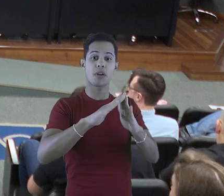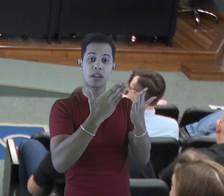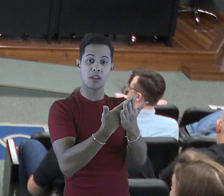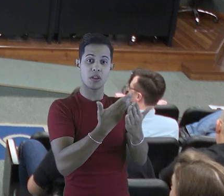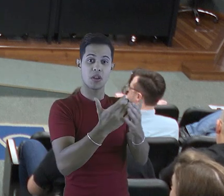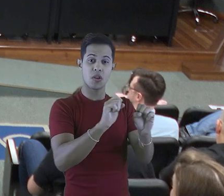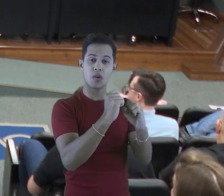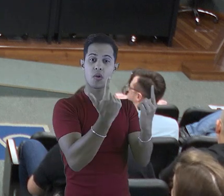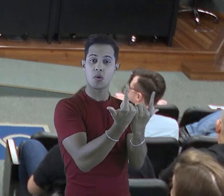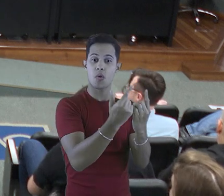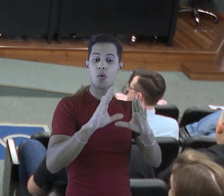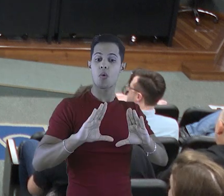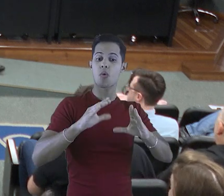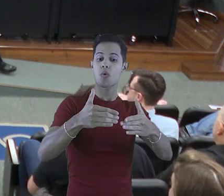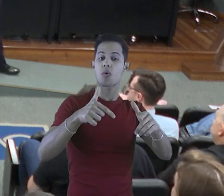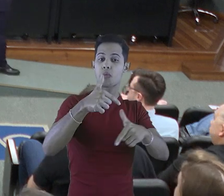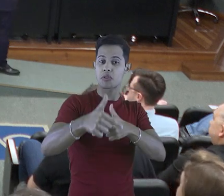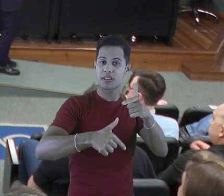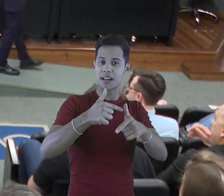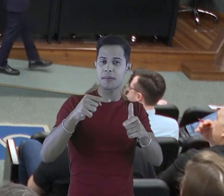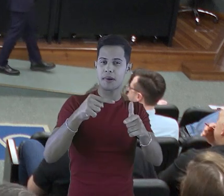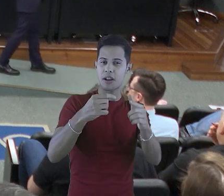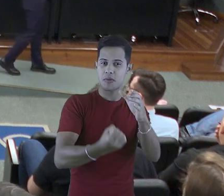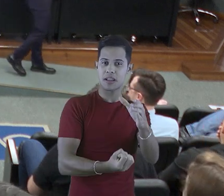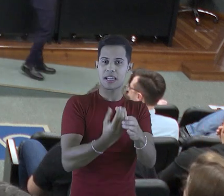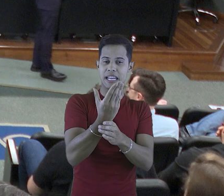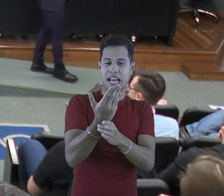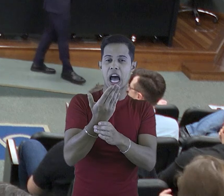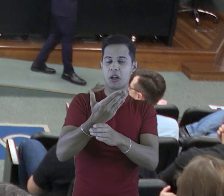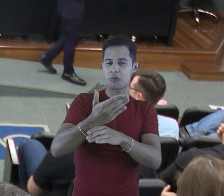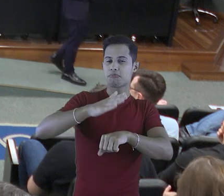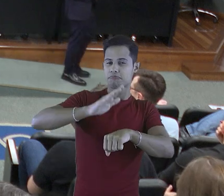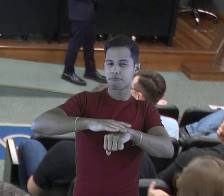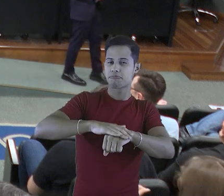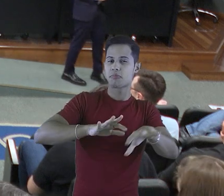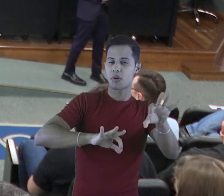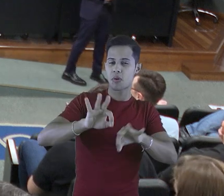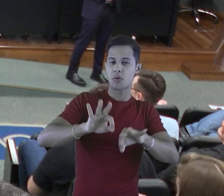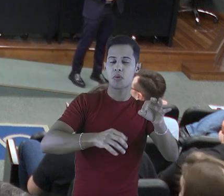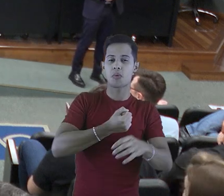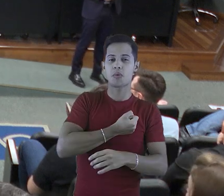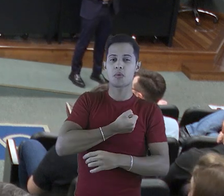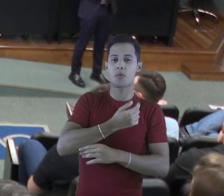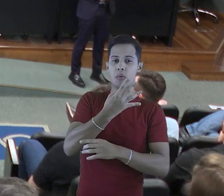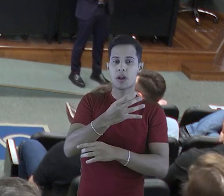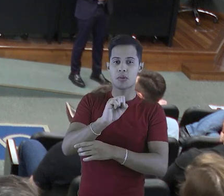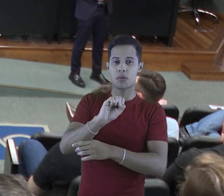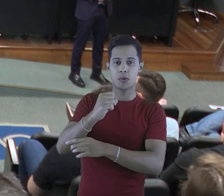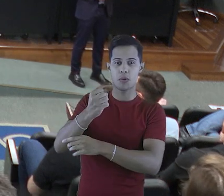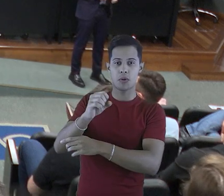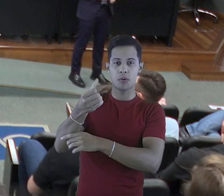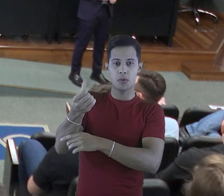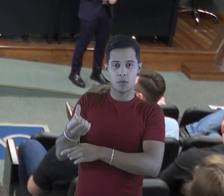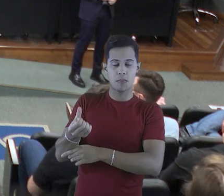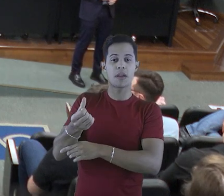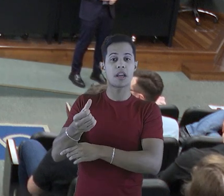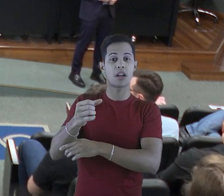Grupo de Trabalho, que foi instituído pelo Ato de Mesa 483, de 20 de outubro de 2022,